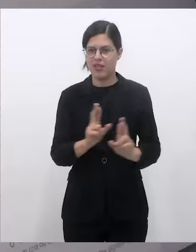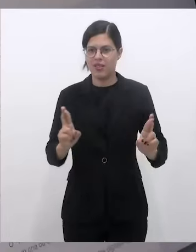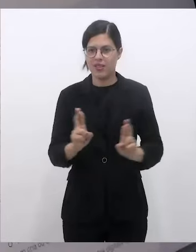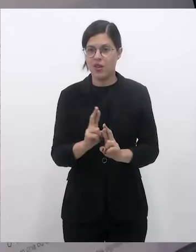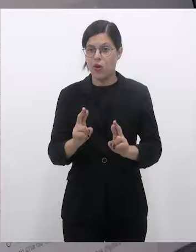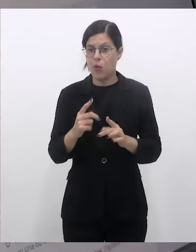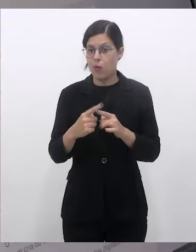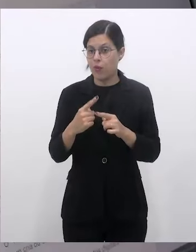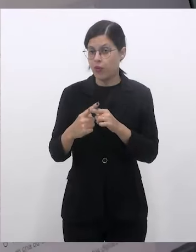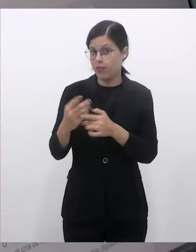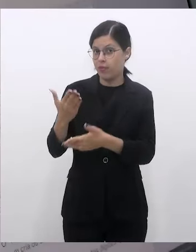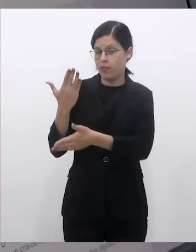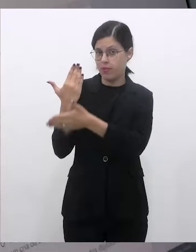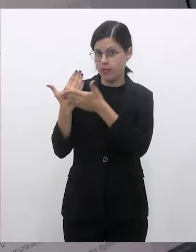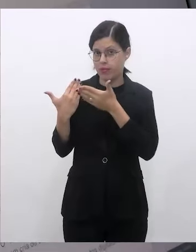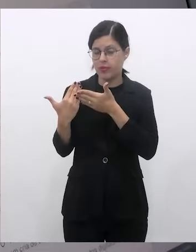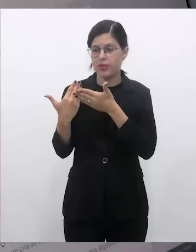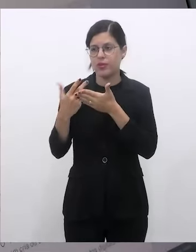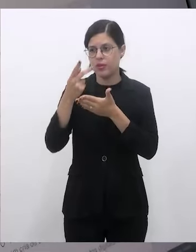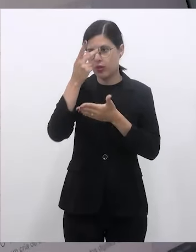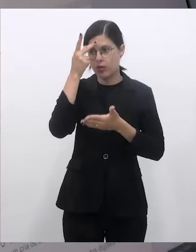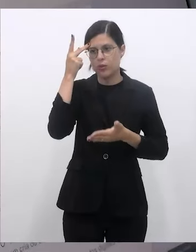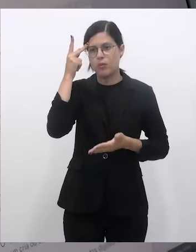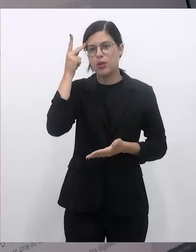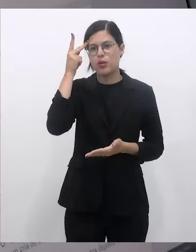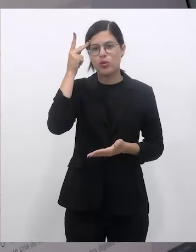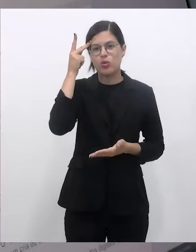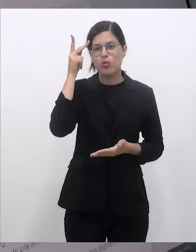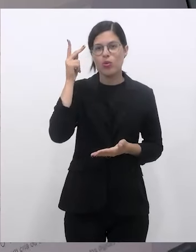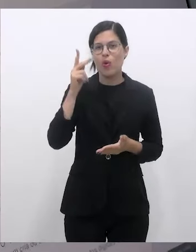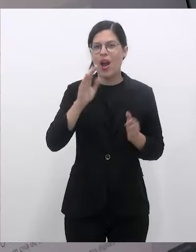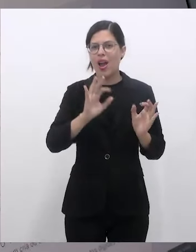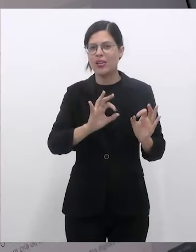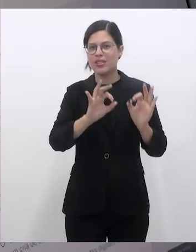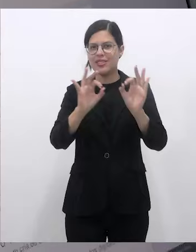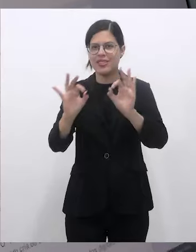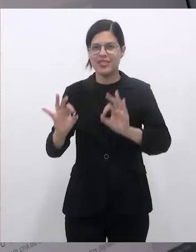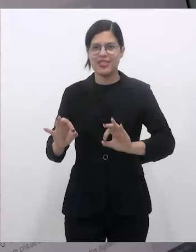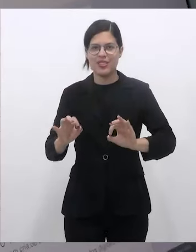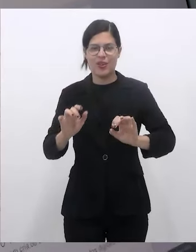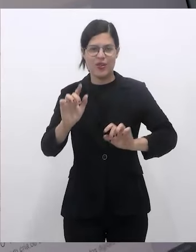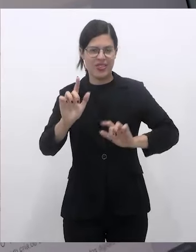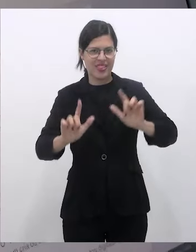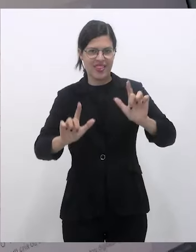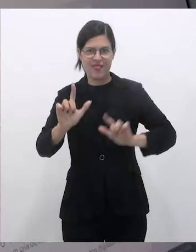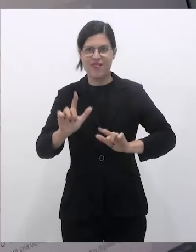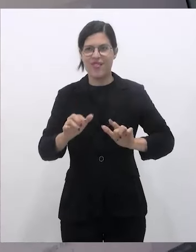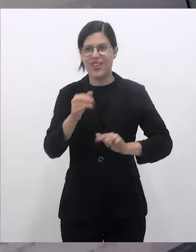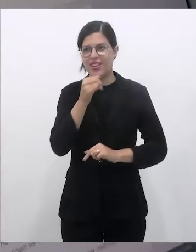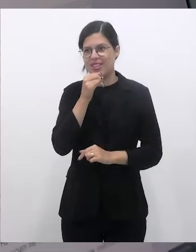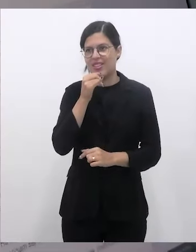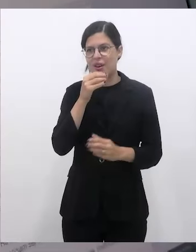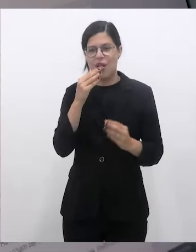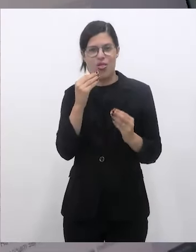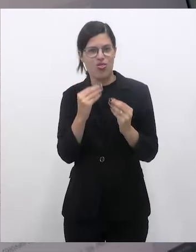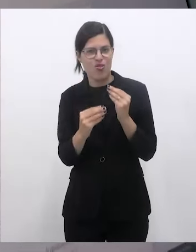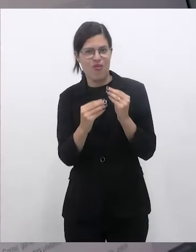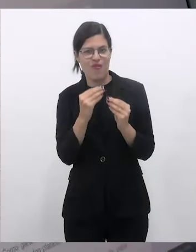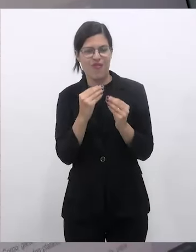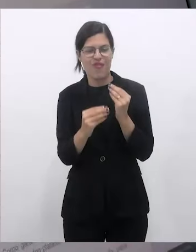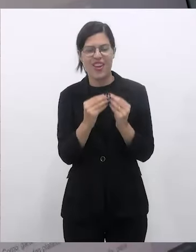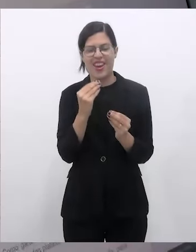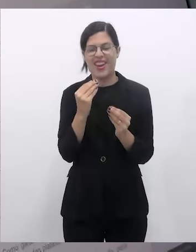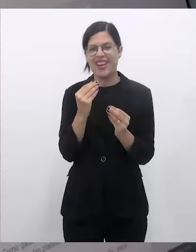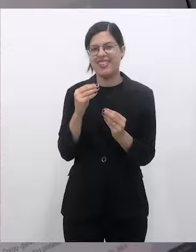essa relação. Porque antigamente as pessoas viam a TV lá, a novela das 8, a novela